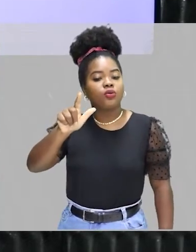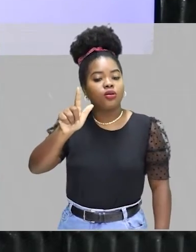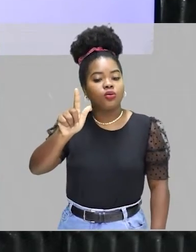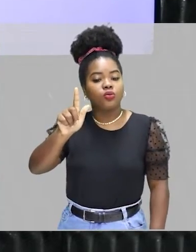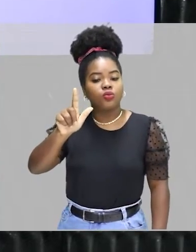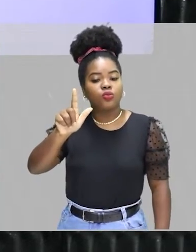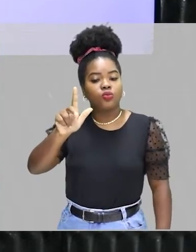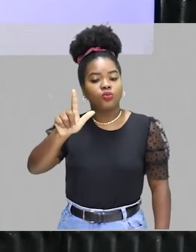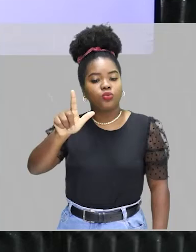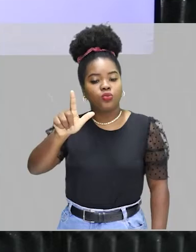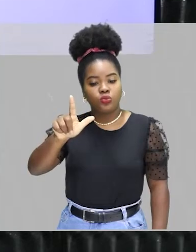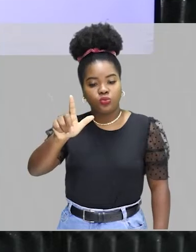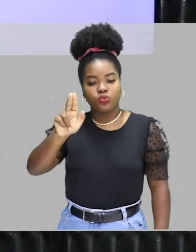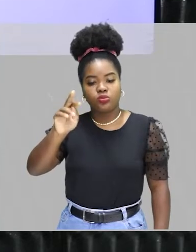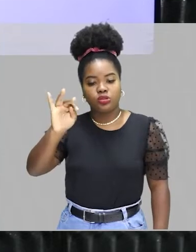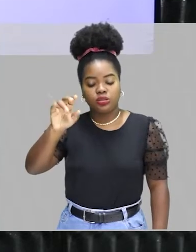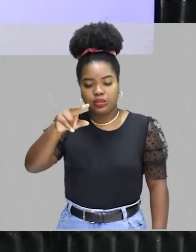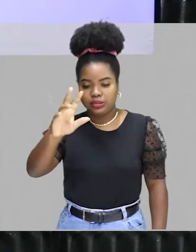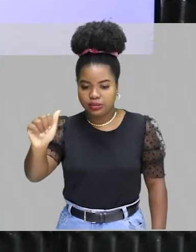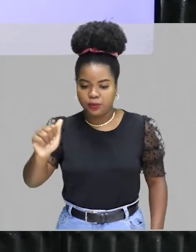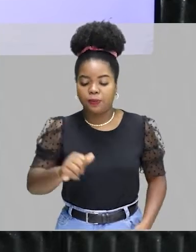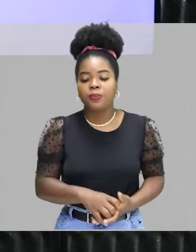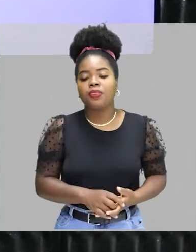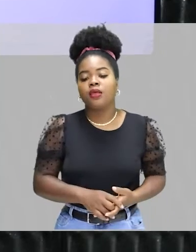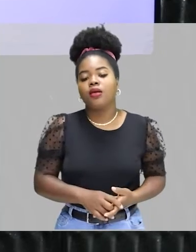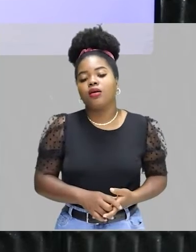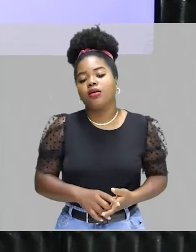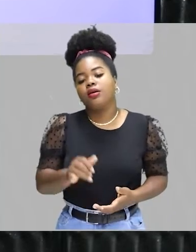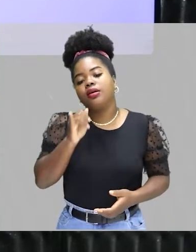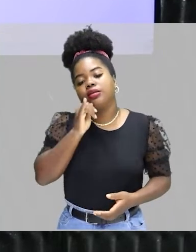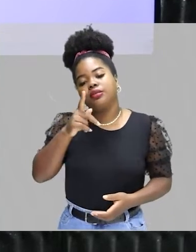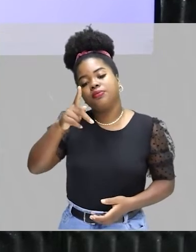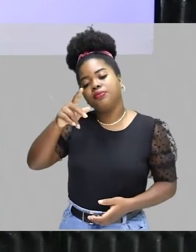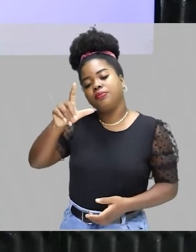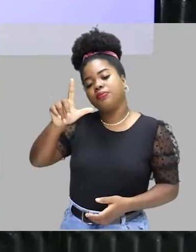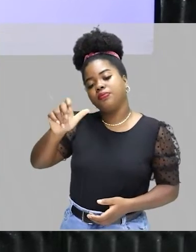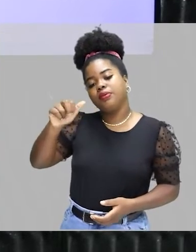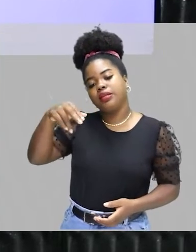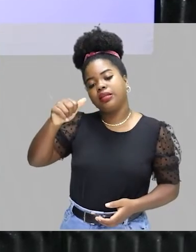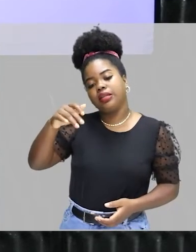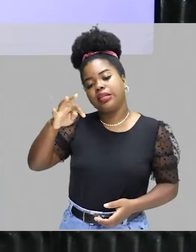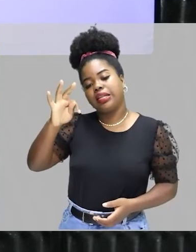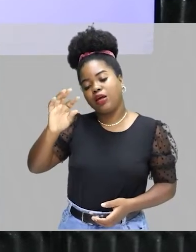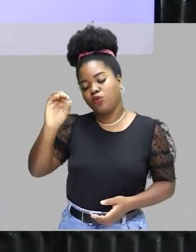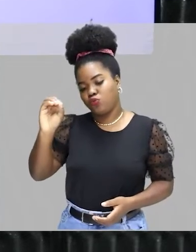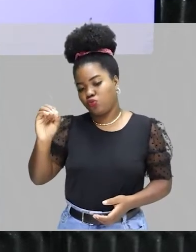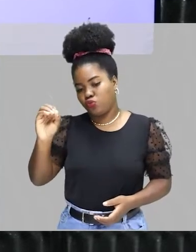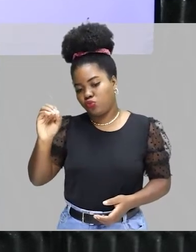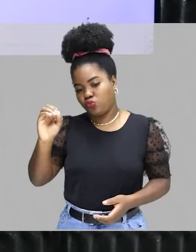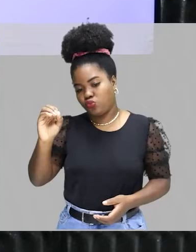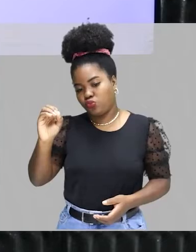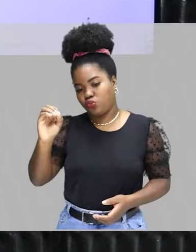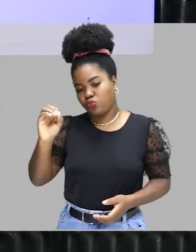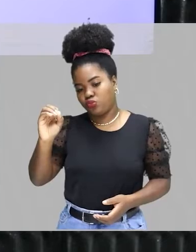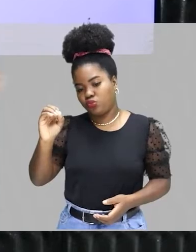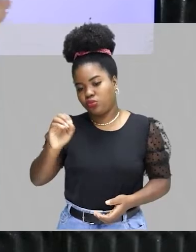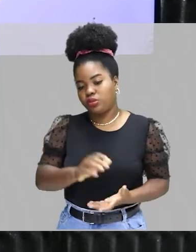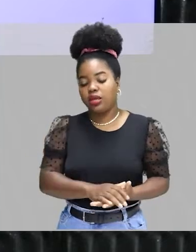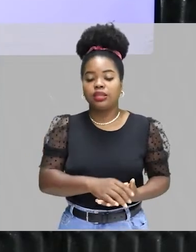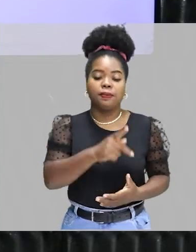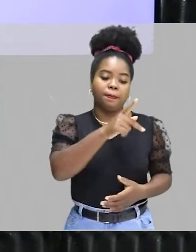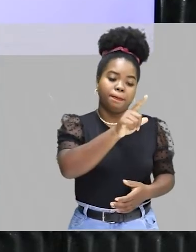Então, por exemplo, planalto, que é um tipo de relevo, eu junto a palavra plano com a palavra